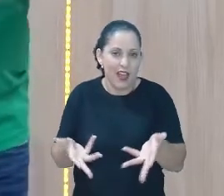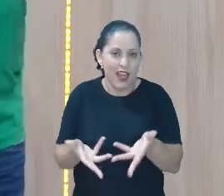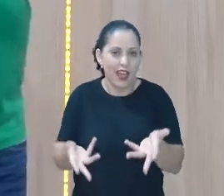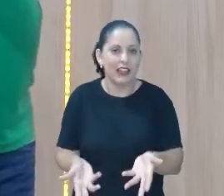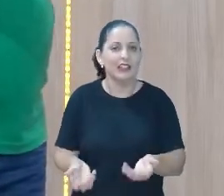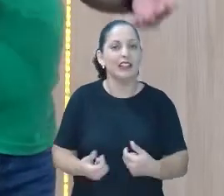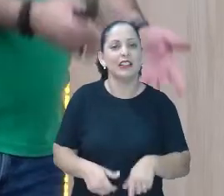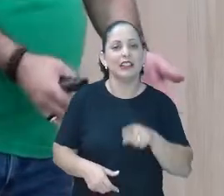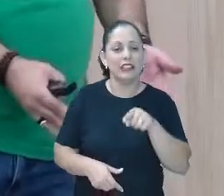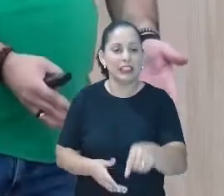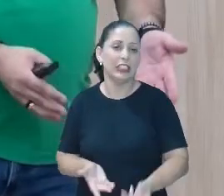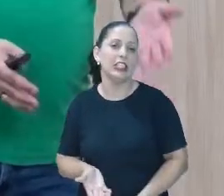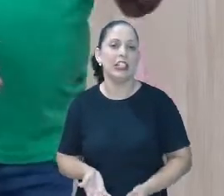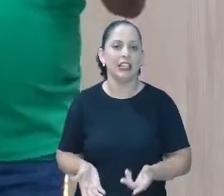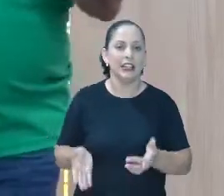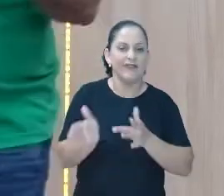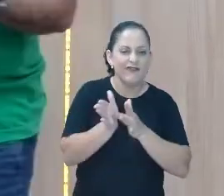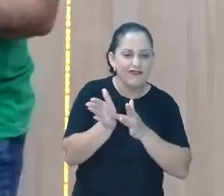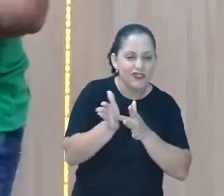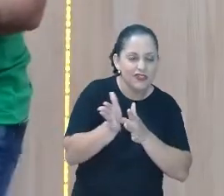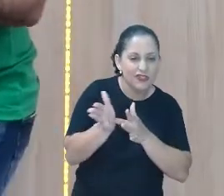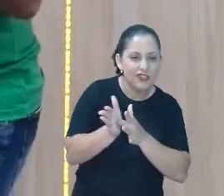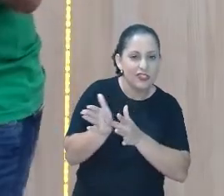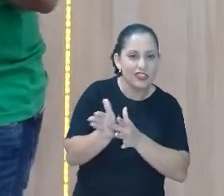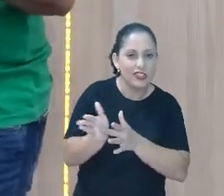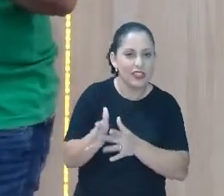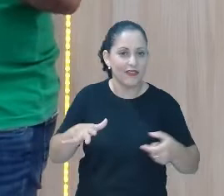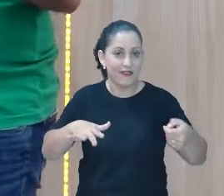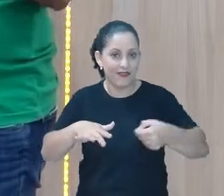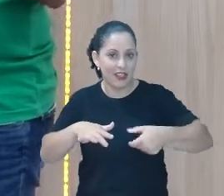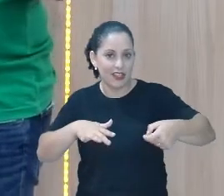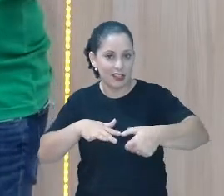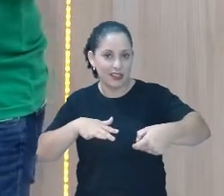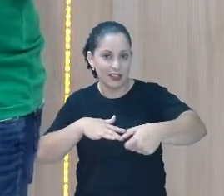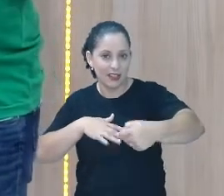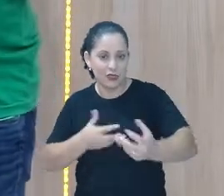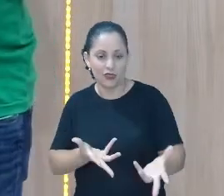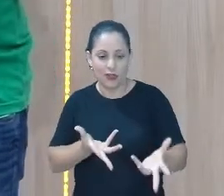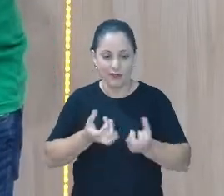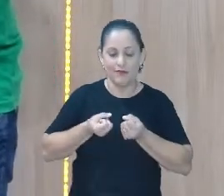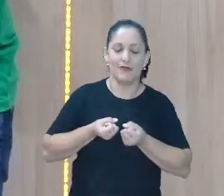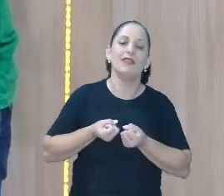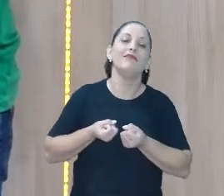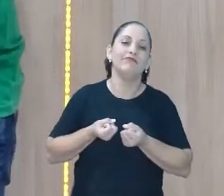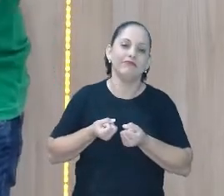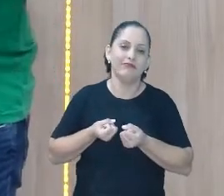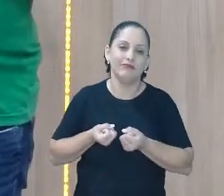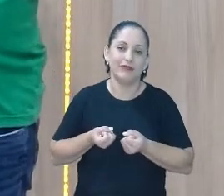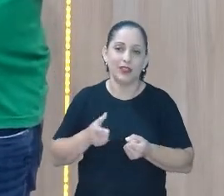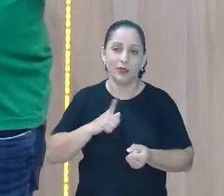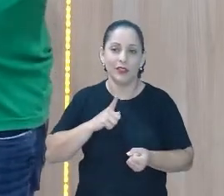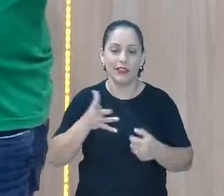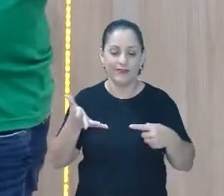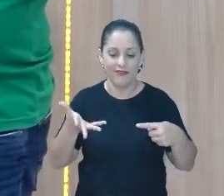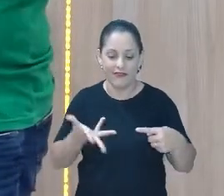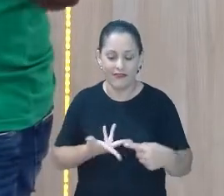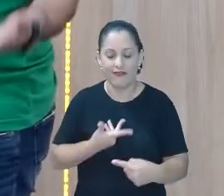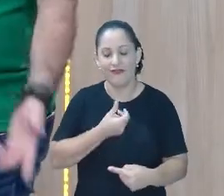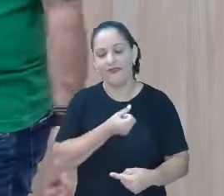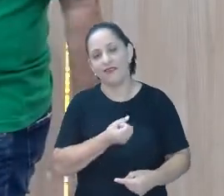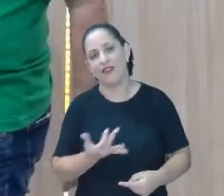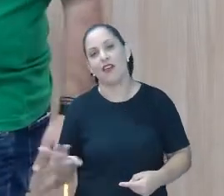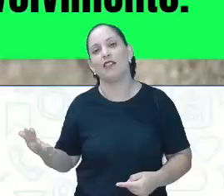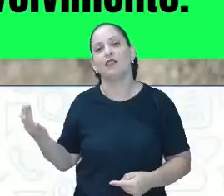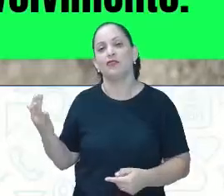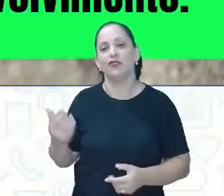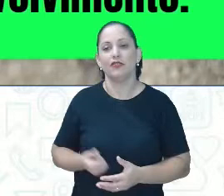cair em fake news. Então, aqui a gente colocou uma possível resposta dentre várias que podem